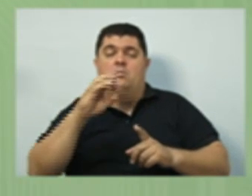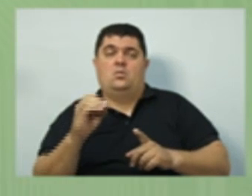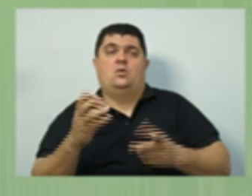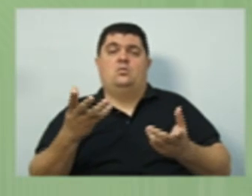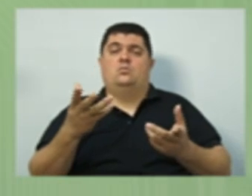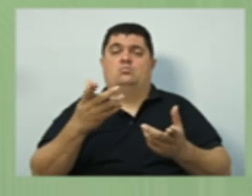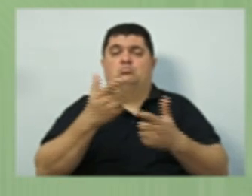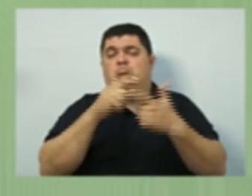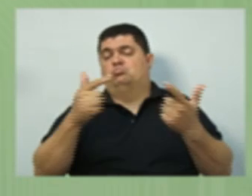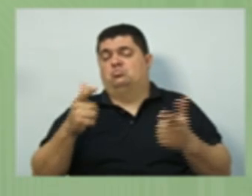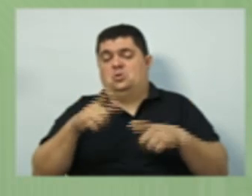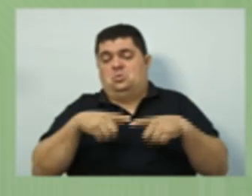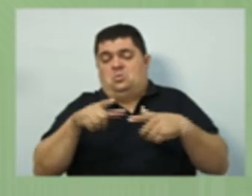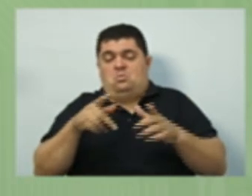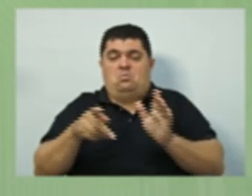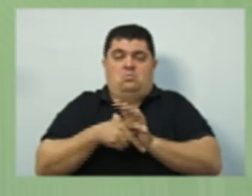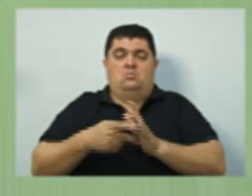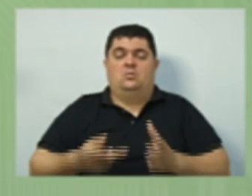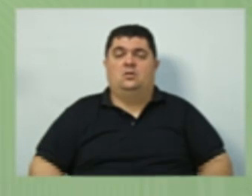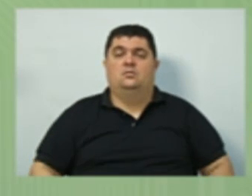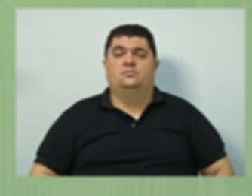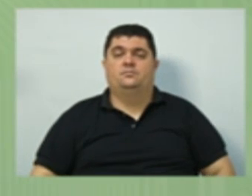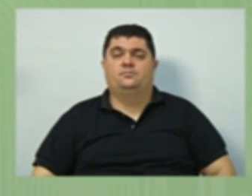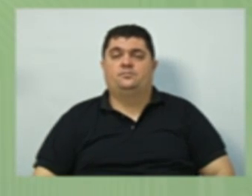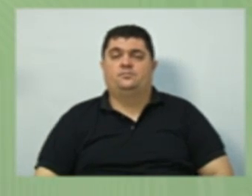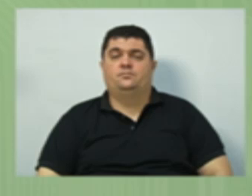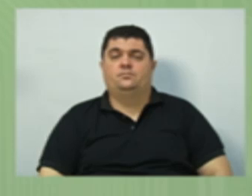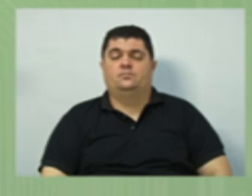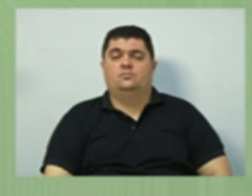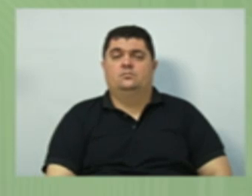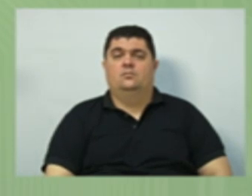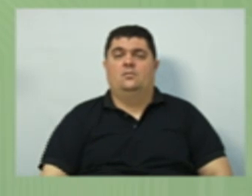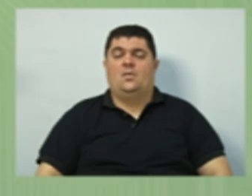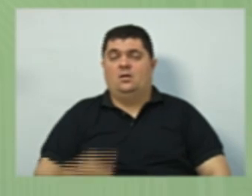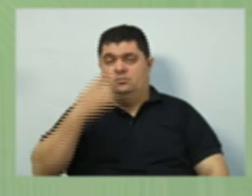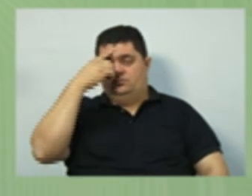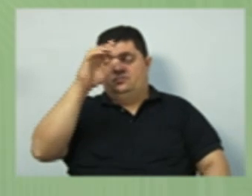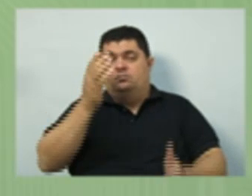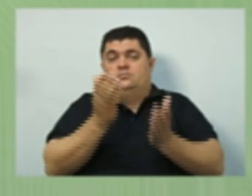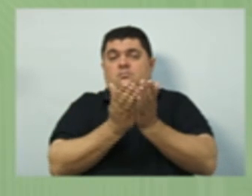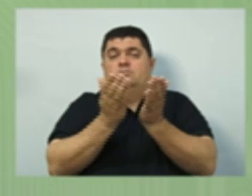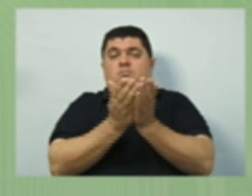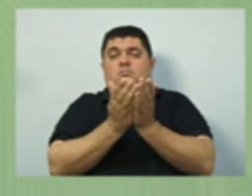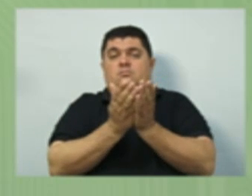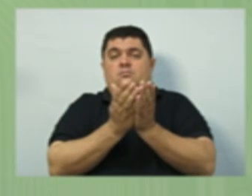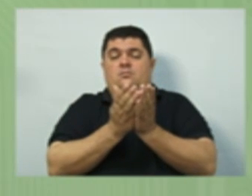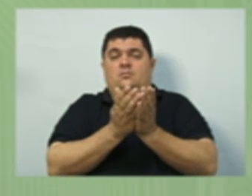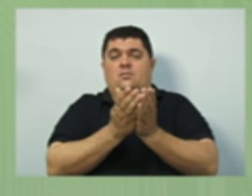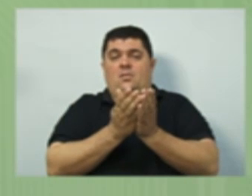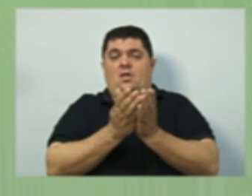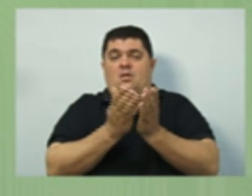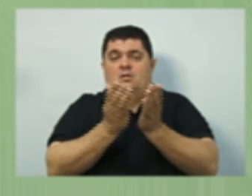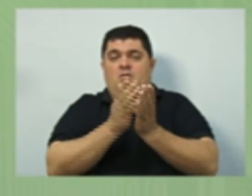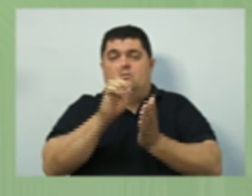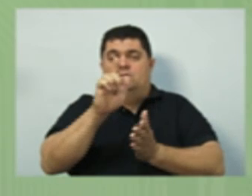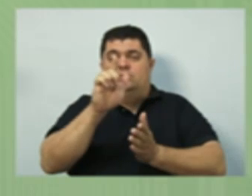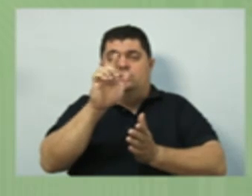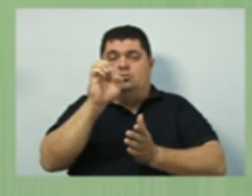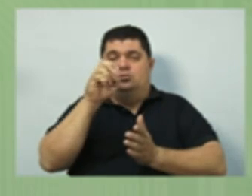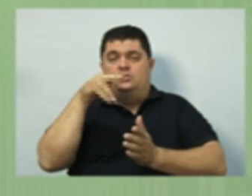tem função em si mesmo. Vamos para a ideia religiosa. Em Gênesis capítulo